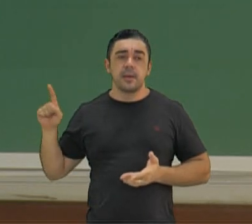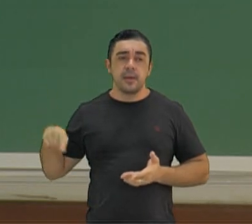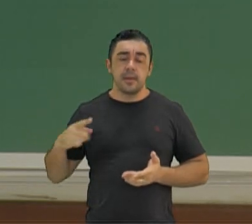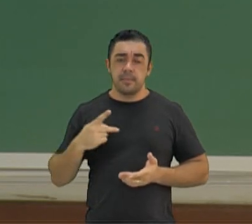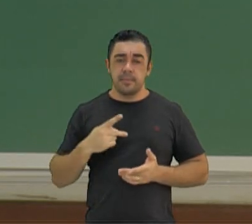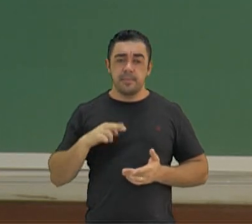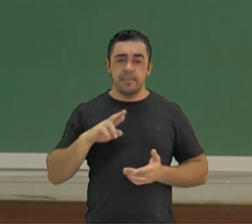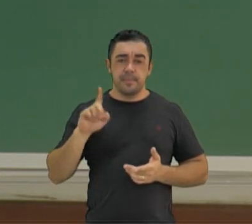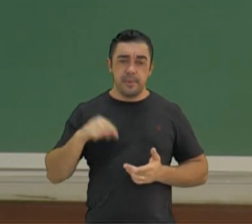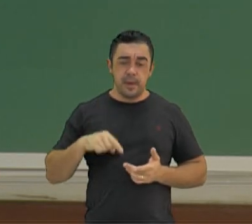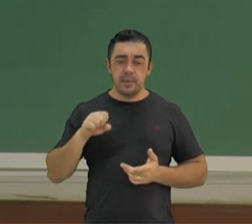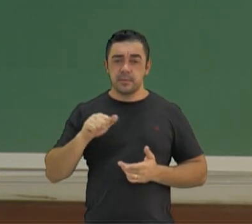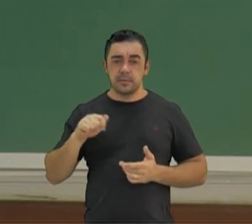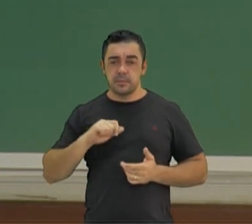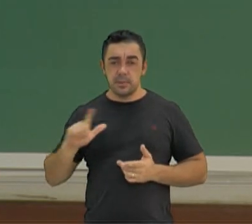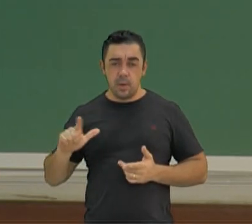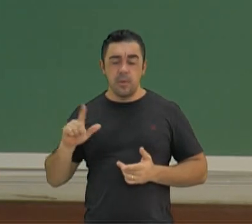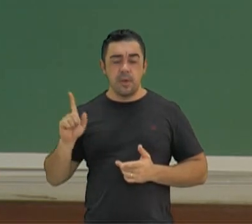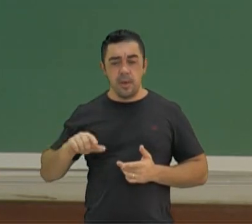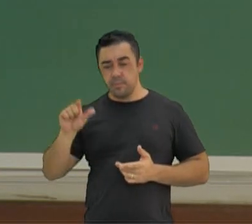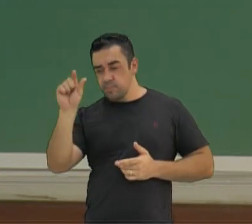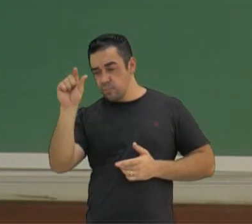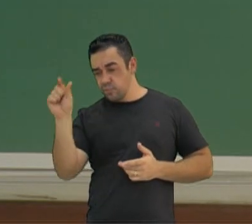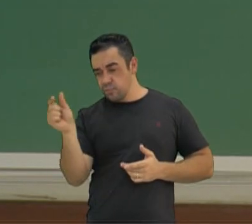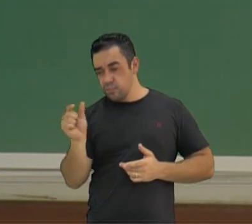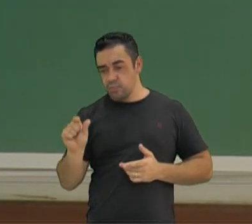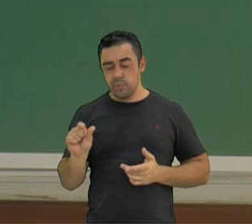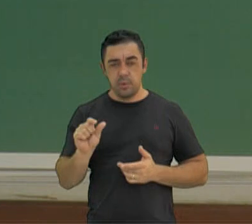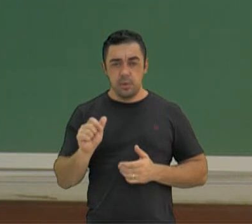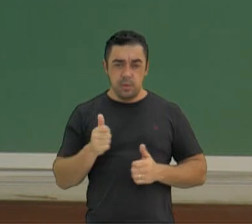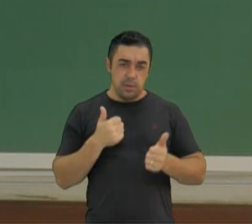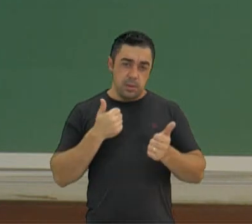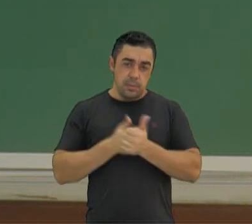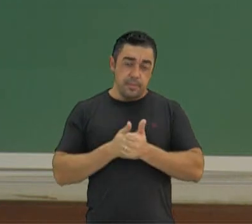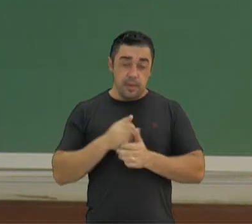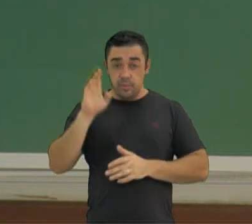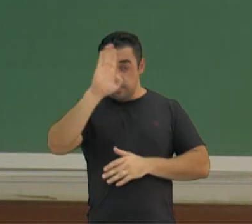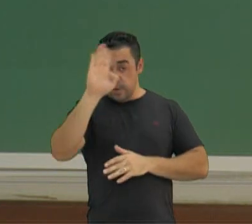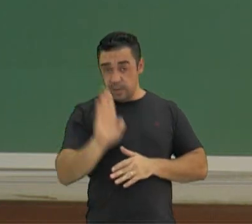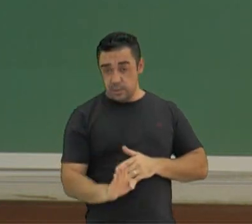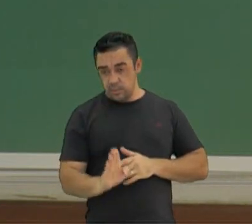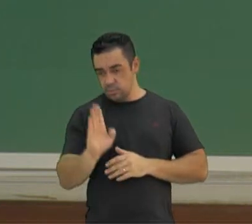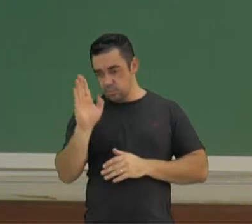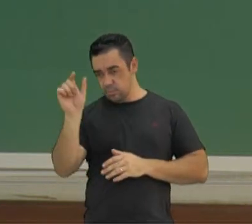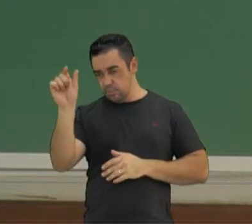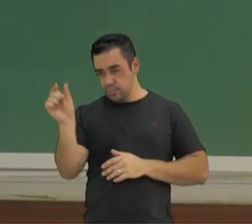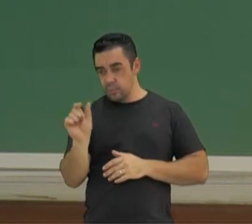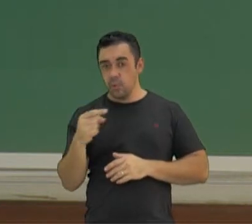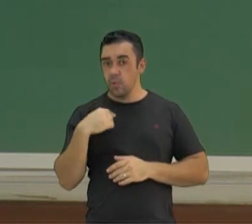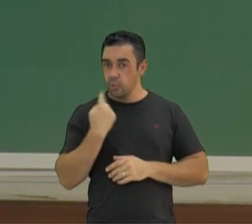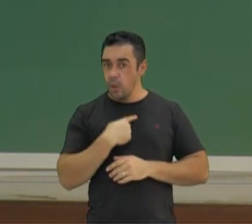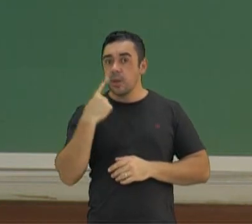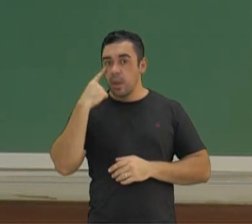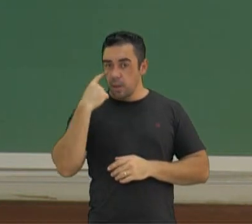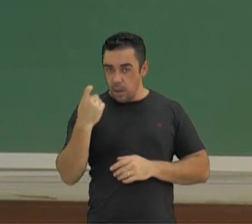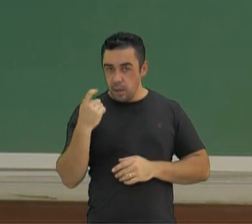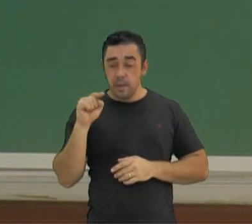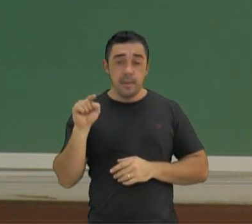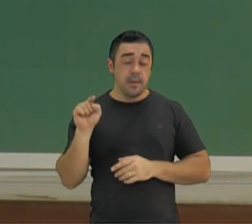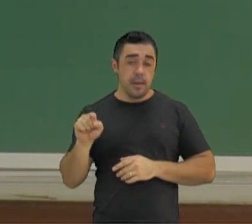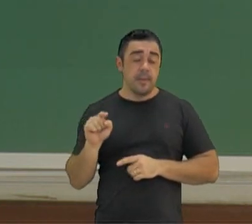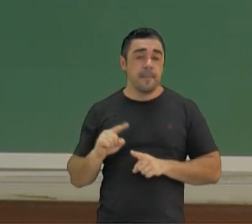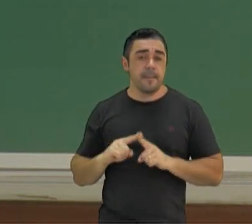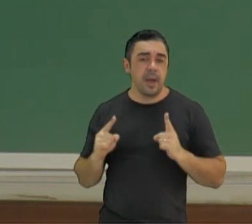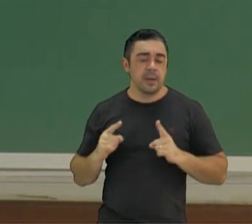falei para vocês, ao longo da costa e também temos potencial interesse. Mas quando falamos em